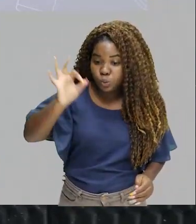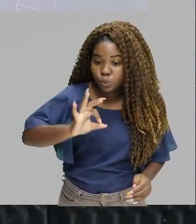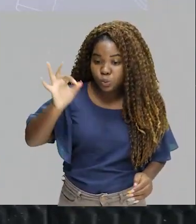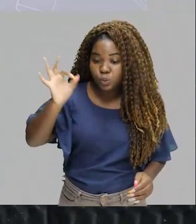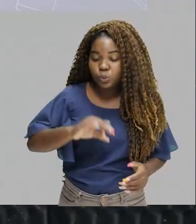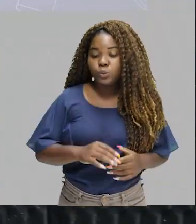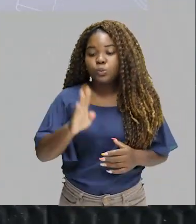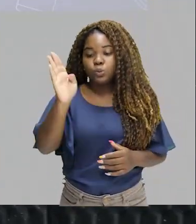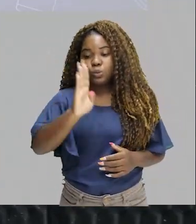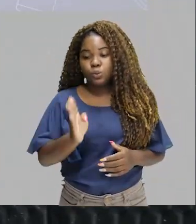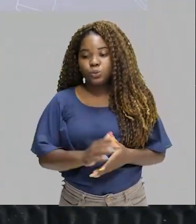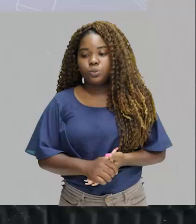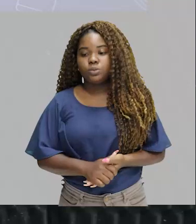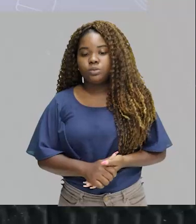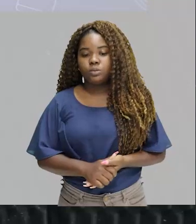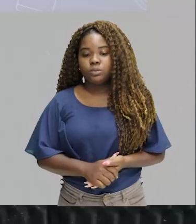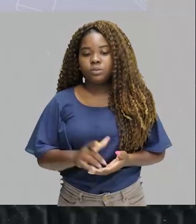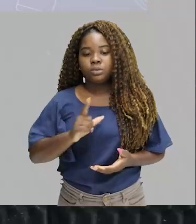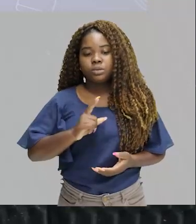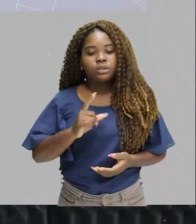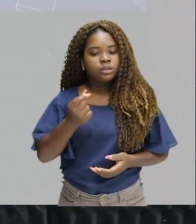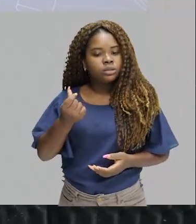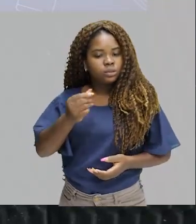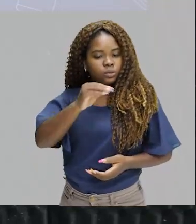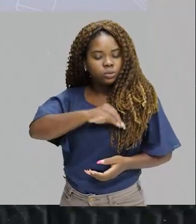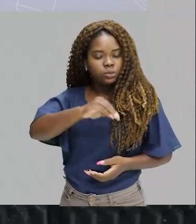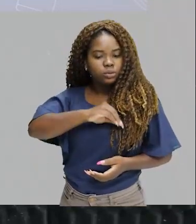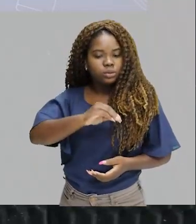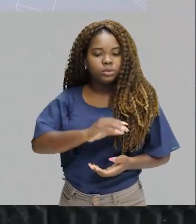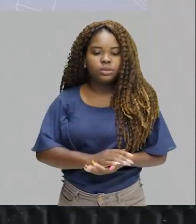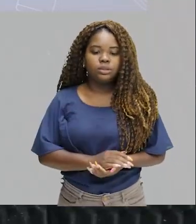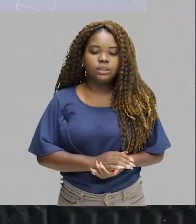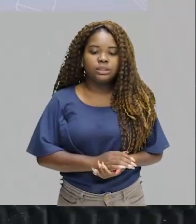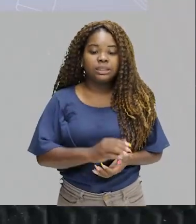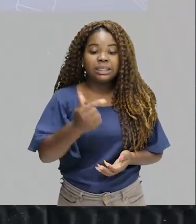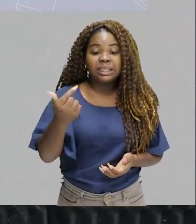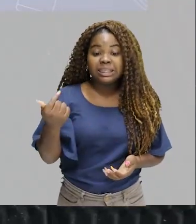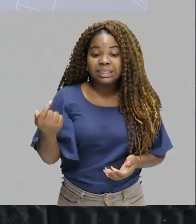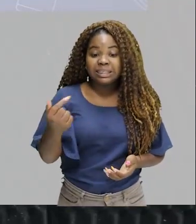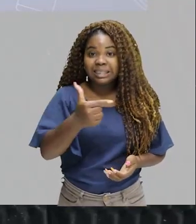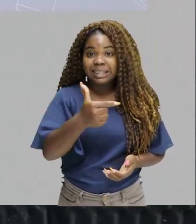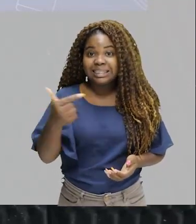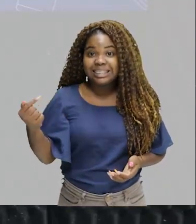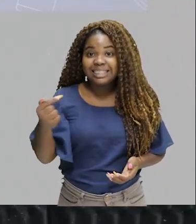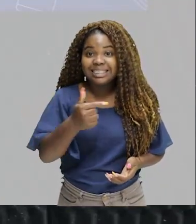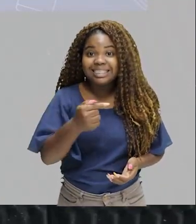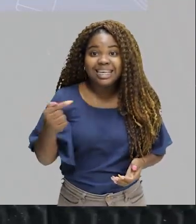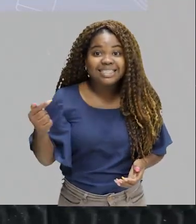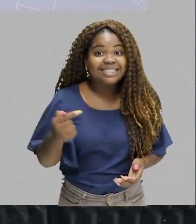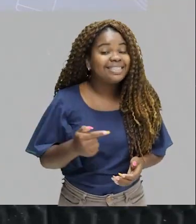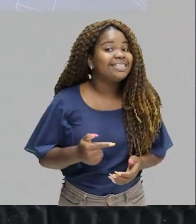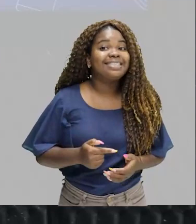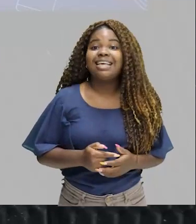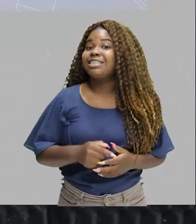ricos do Brasil tinham uma renda per capita 17